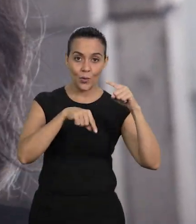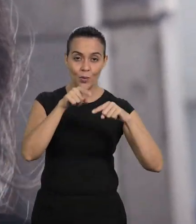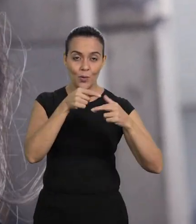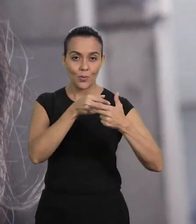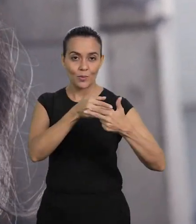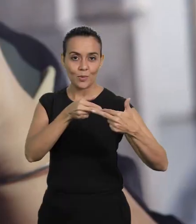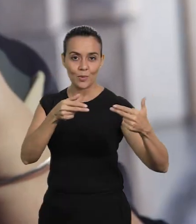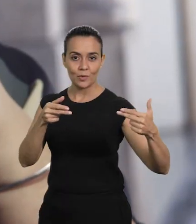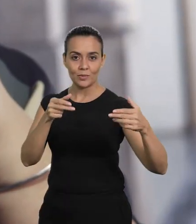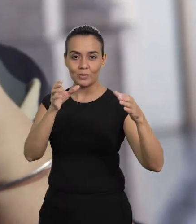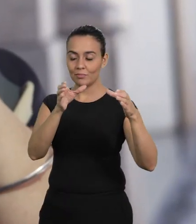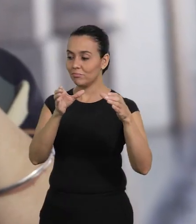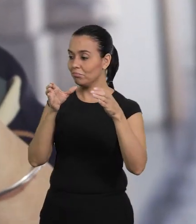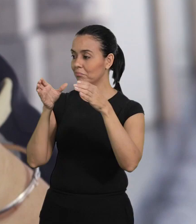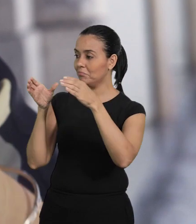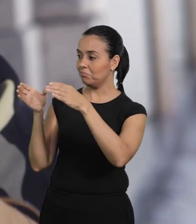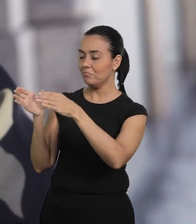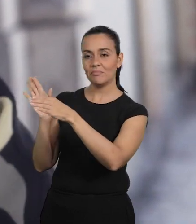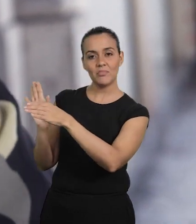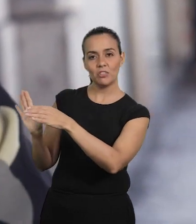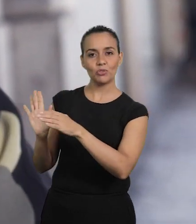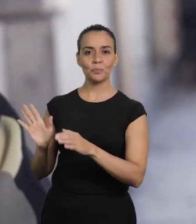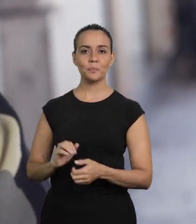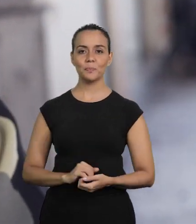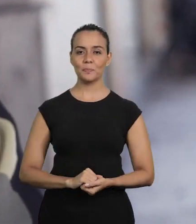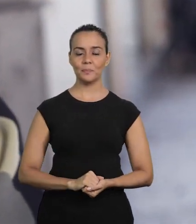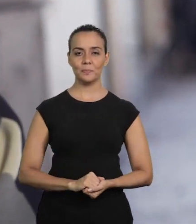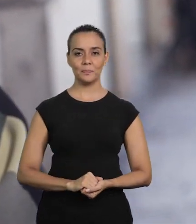na lógica para todo mundo.